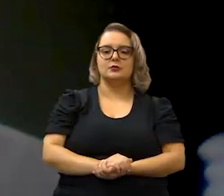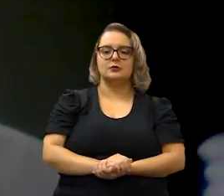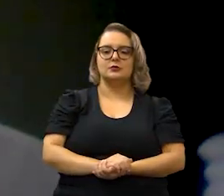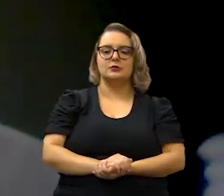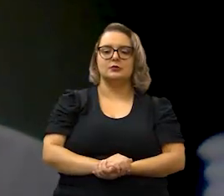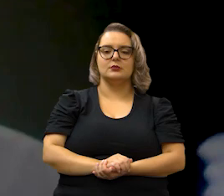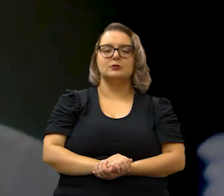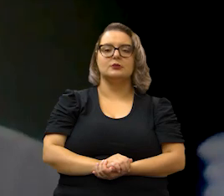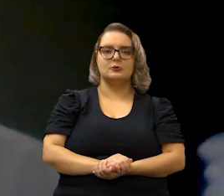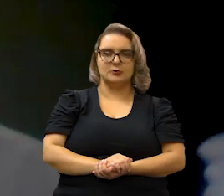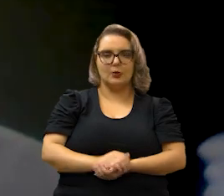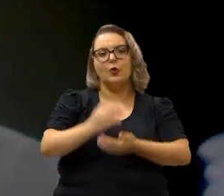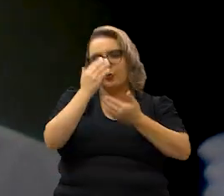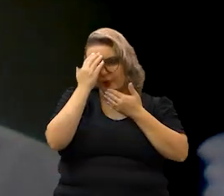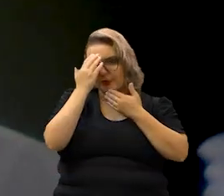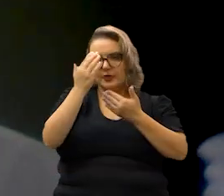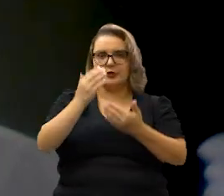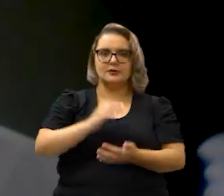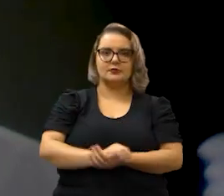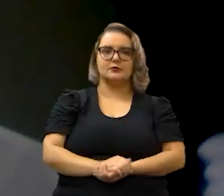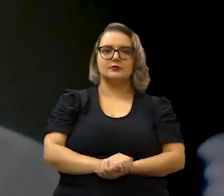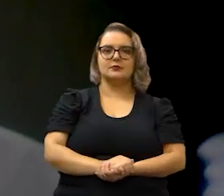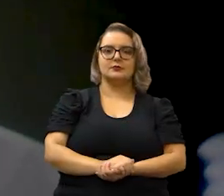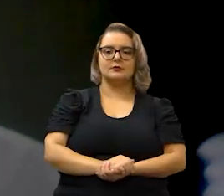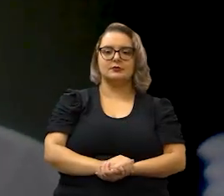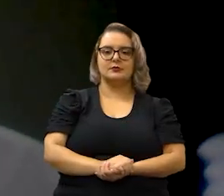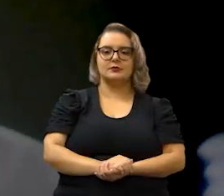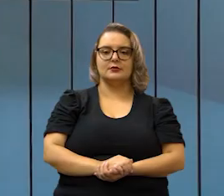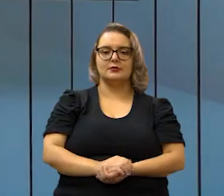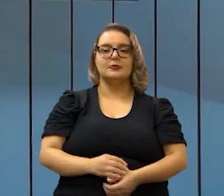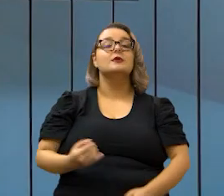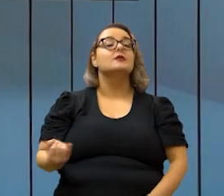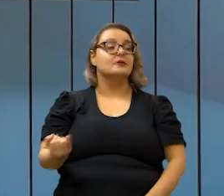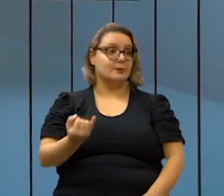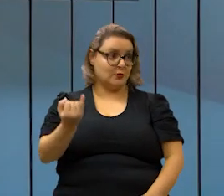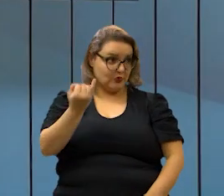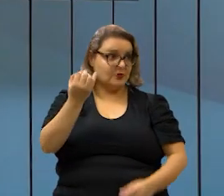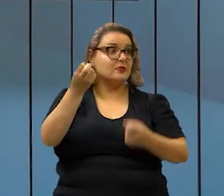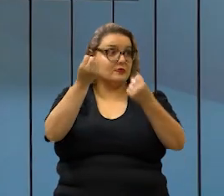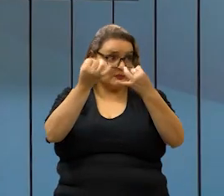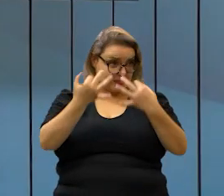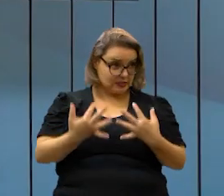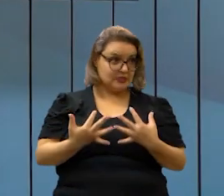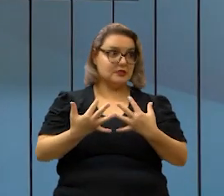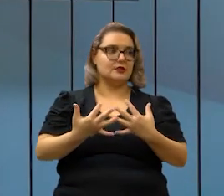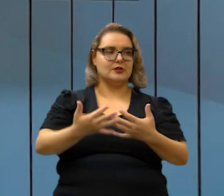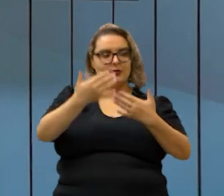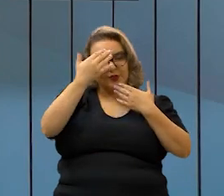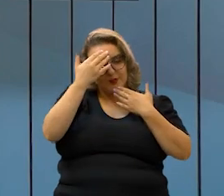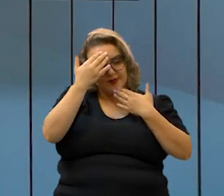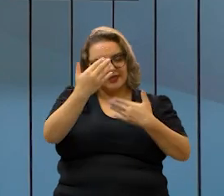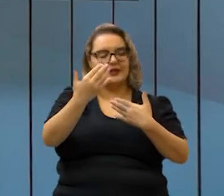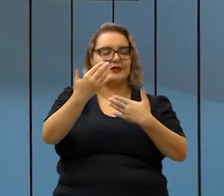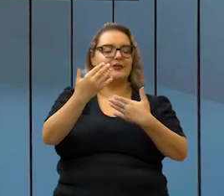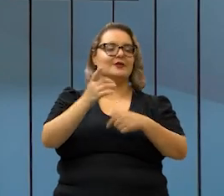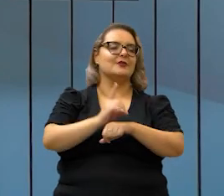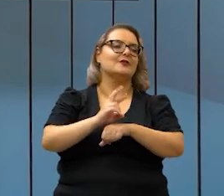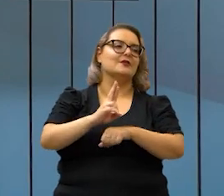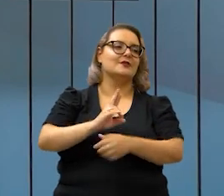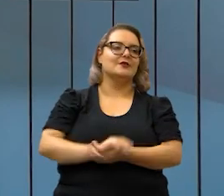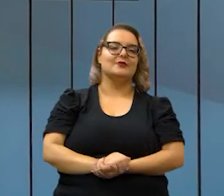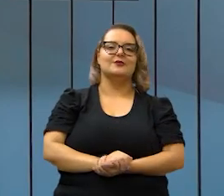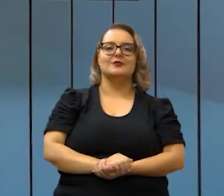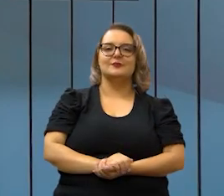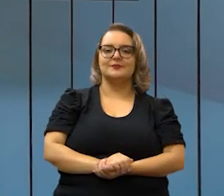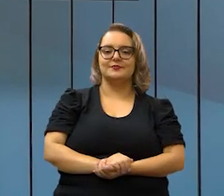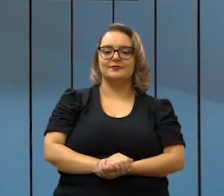seus telespectadores. Muito obrigado. E foram muito explicativas, esclareceram muito. Muito obrigada,